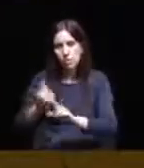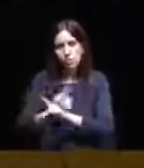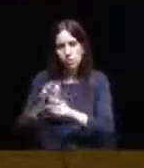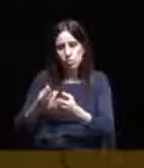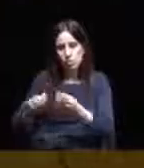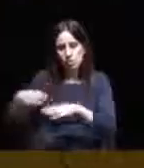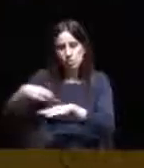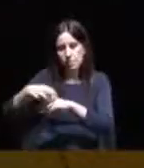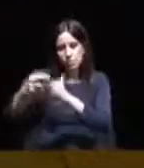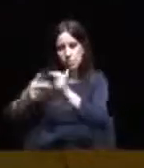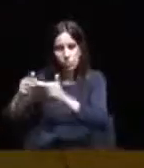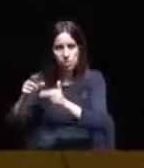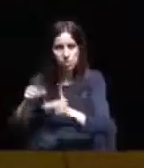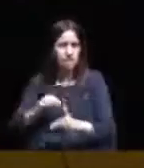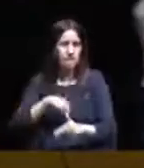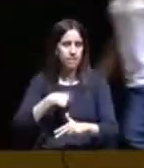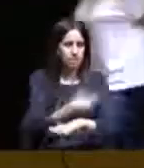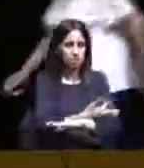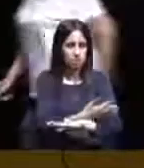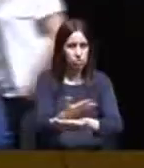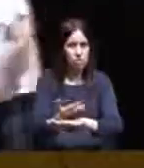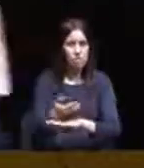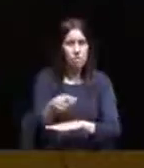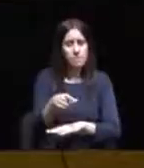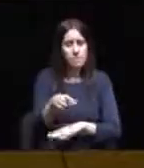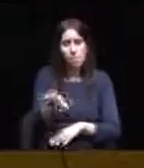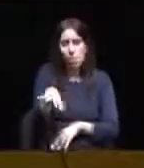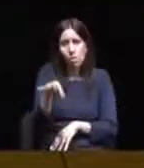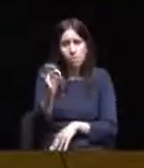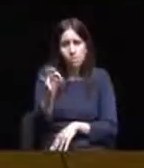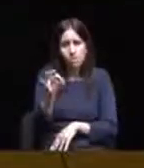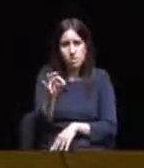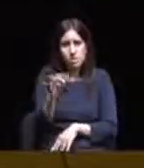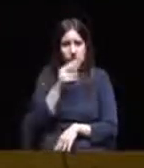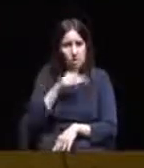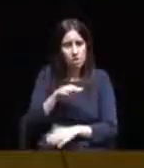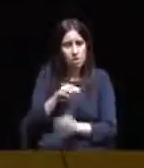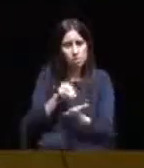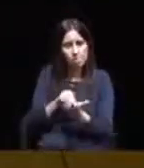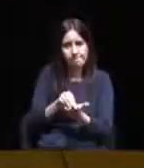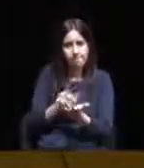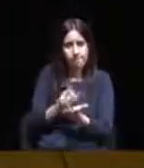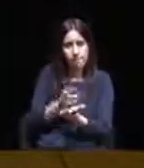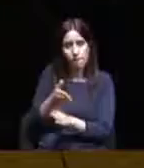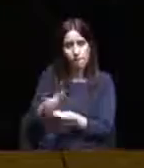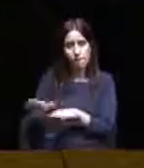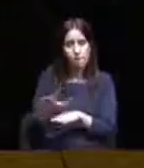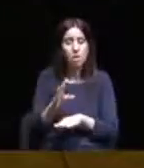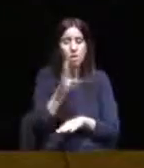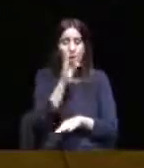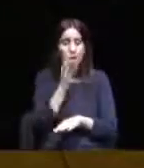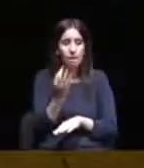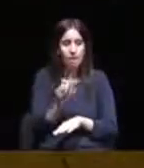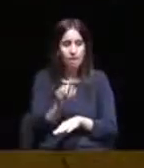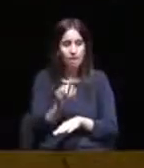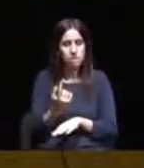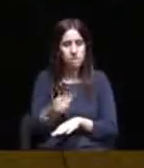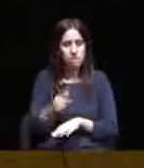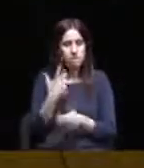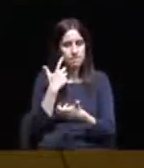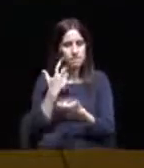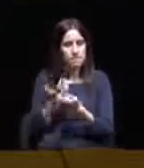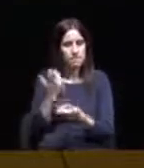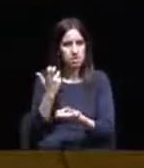e a criação de espaços verdes. Mas tudo isto fica por opção fora destes terrenos, apesar de lhes ser reconhecida